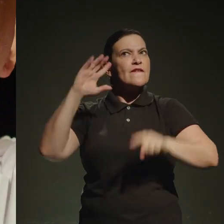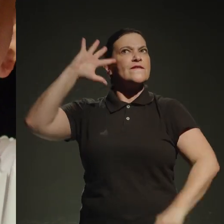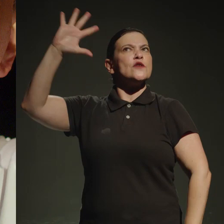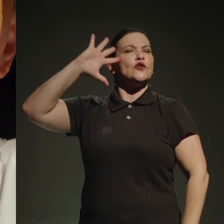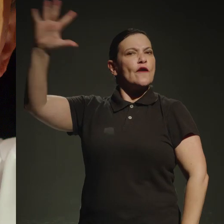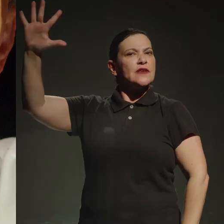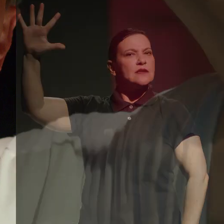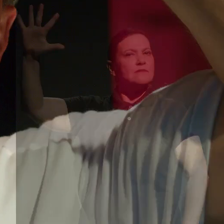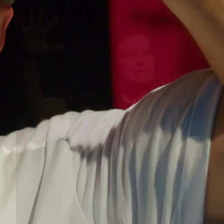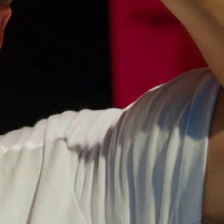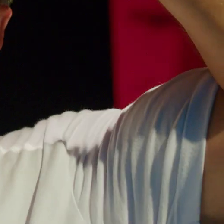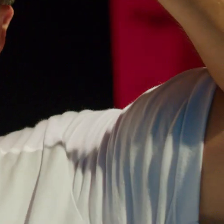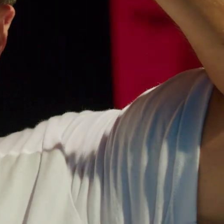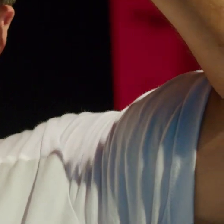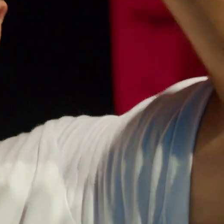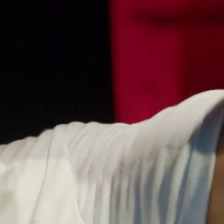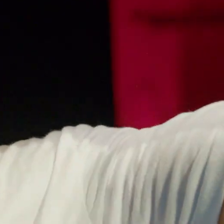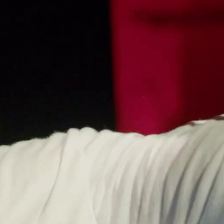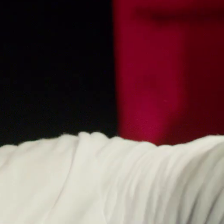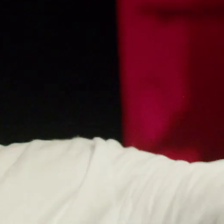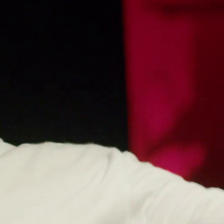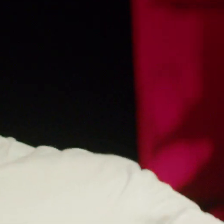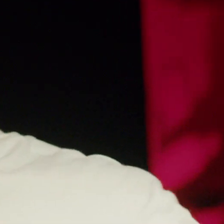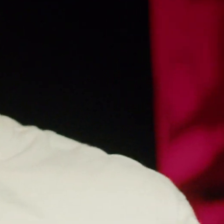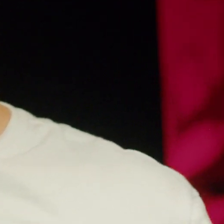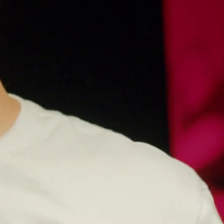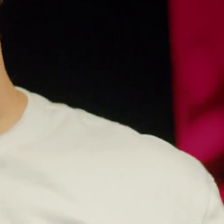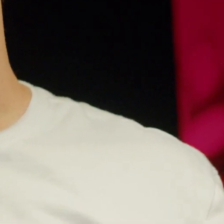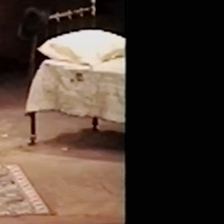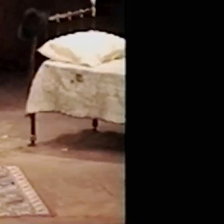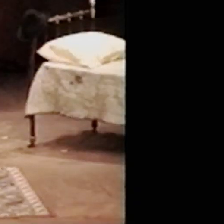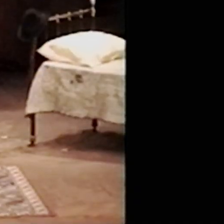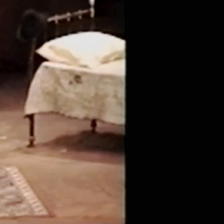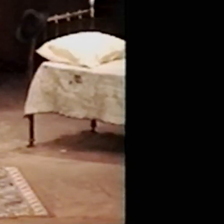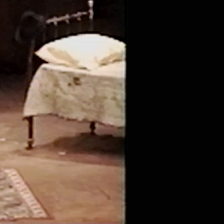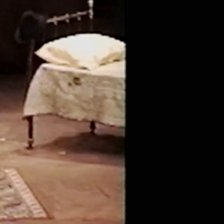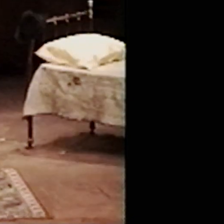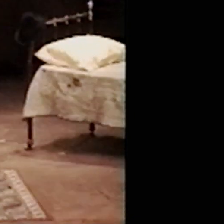a mais funda concentração e a mais alta filosofia.